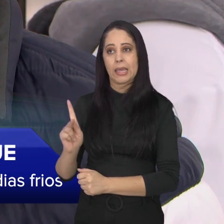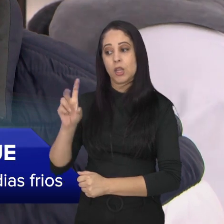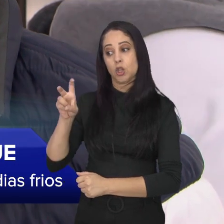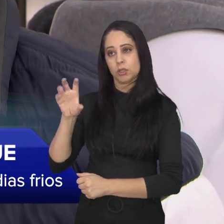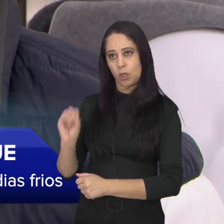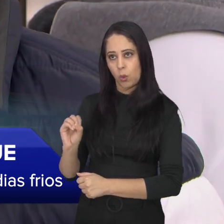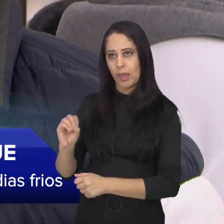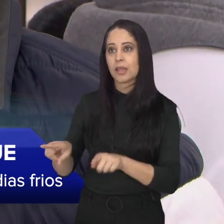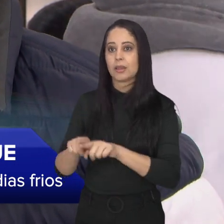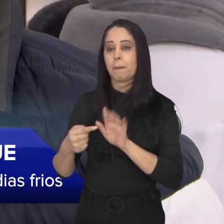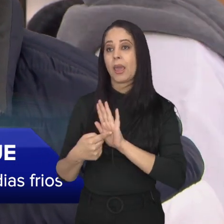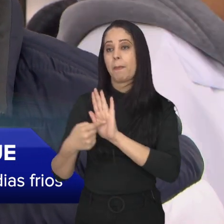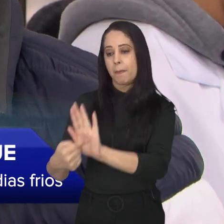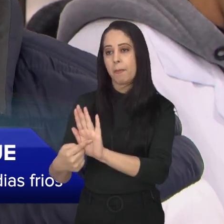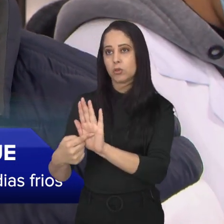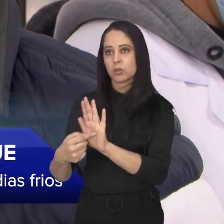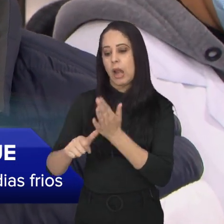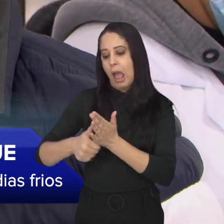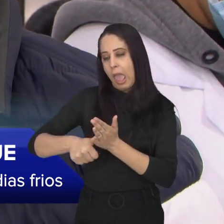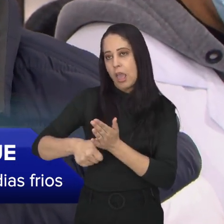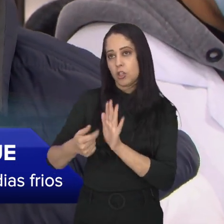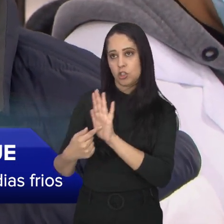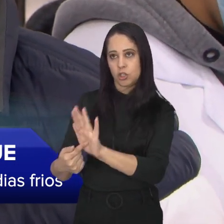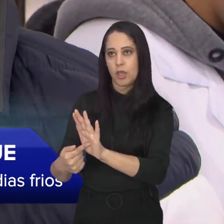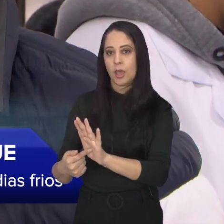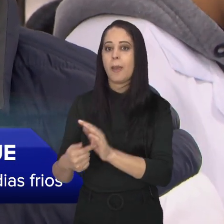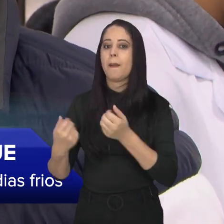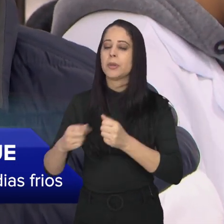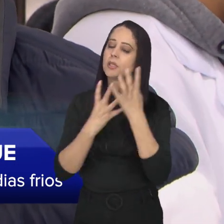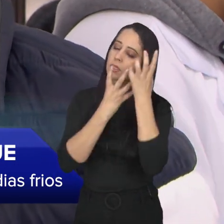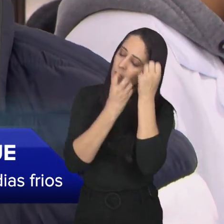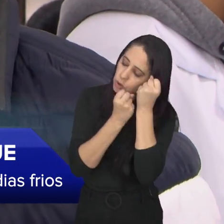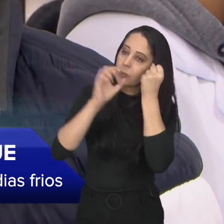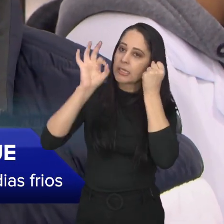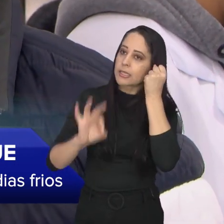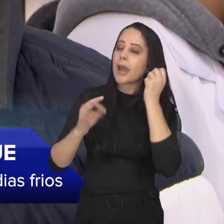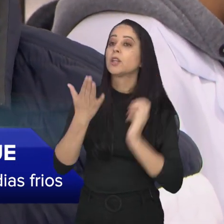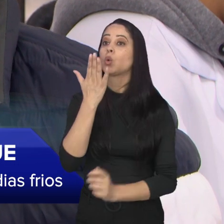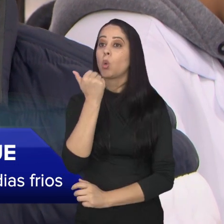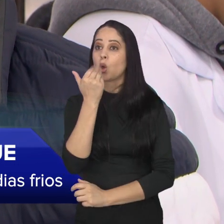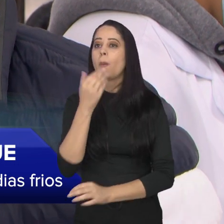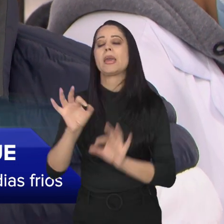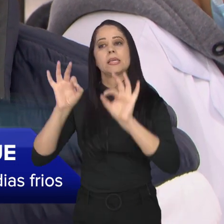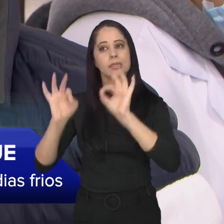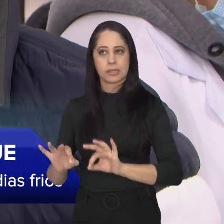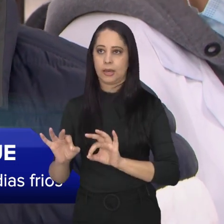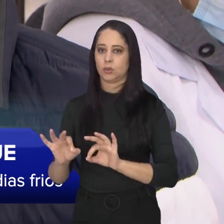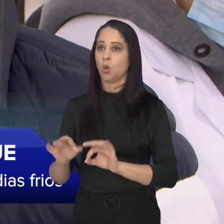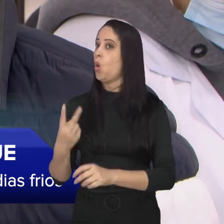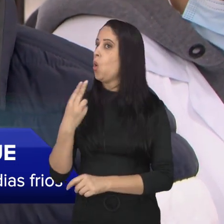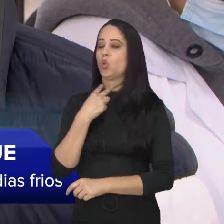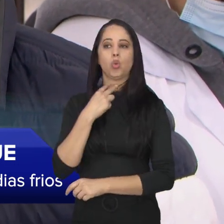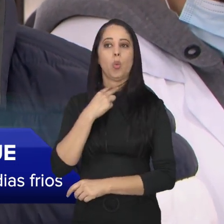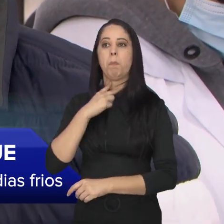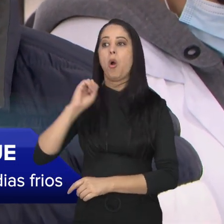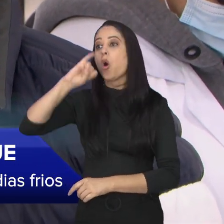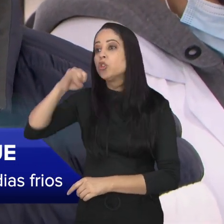nossos pacientes. O senhor falou a respeito de gripe, algumas outras doenças, né? Nós tivemos a